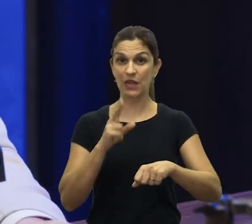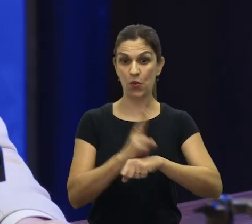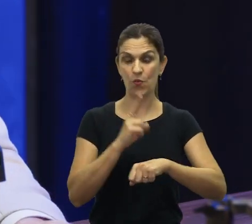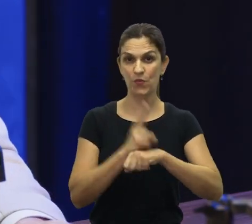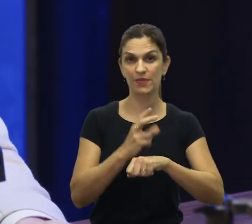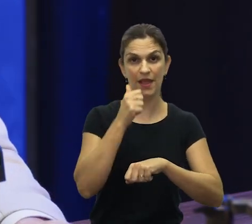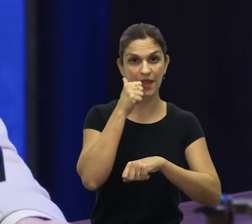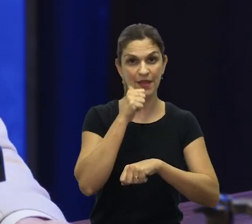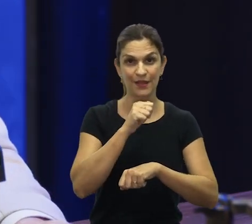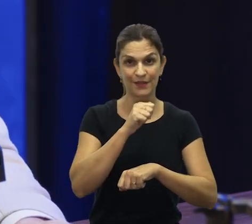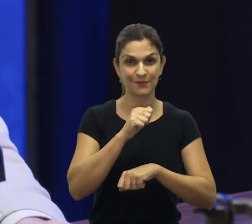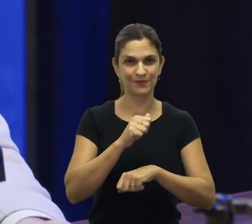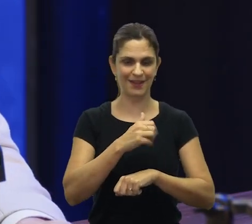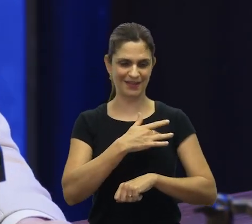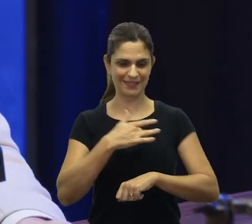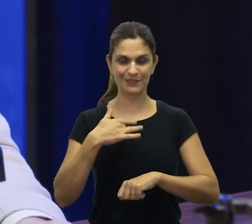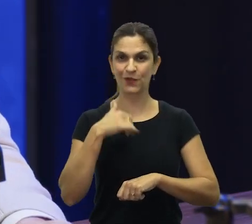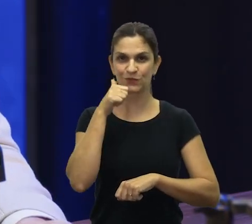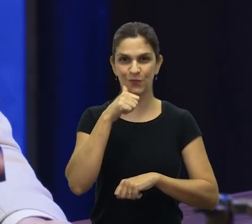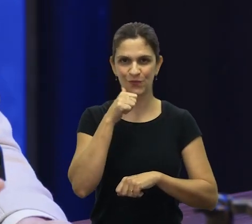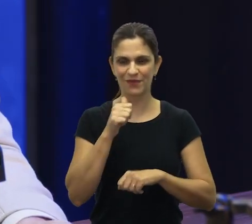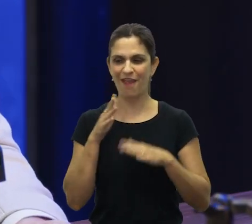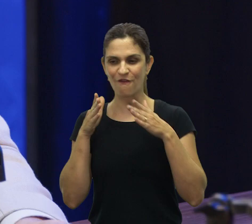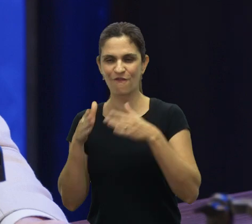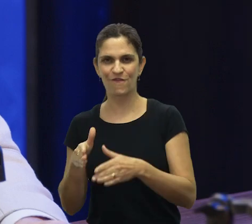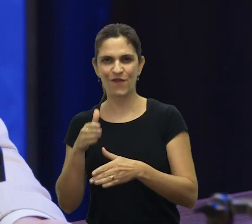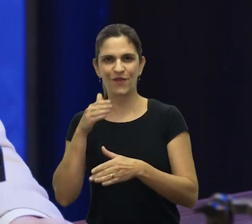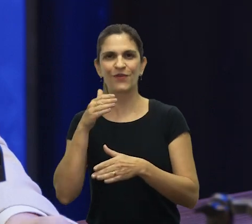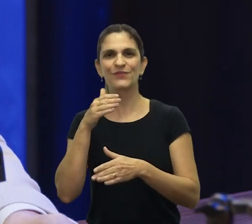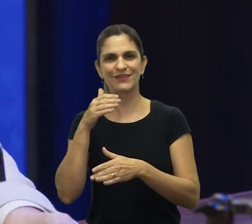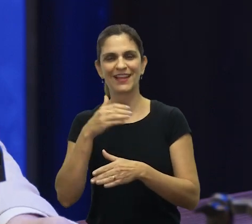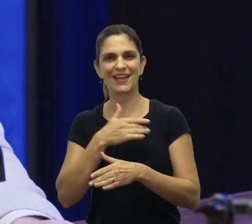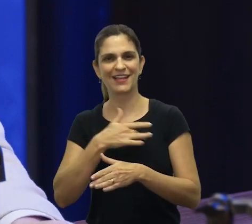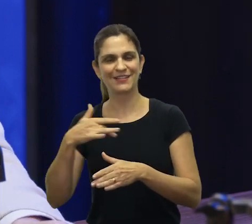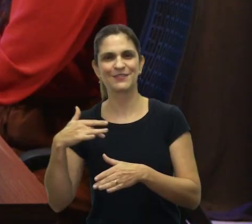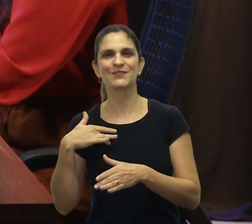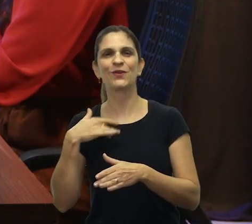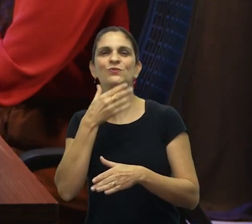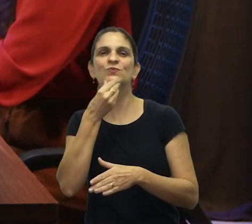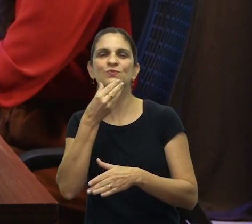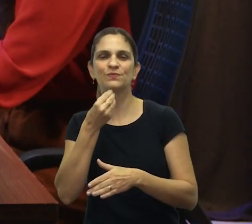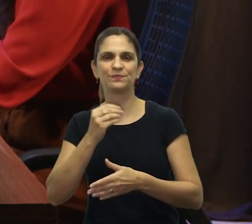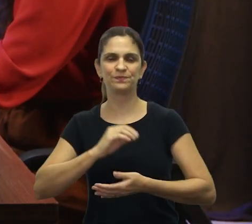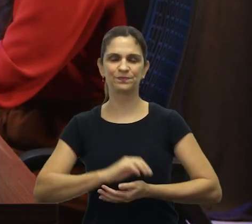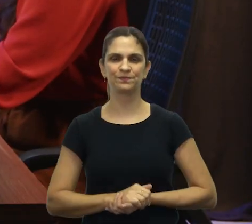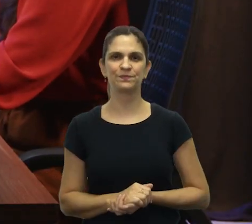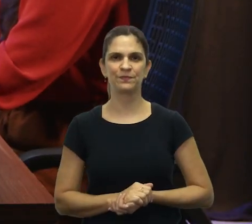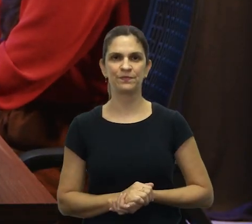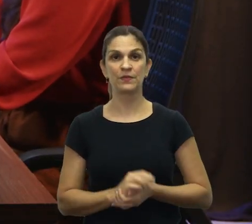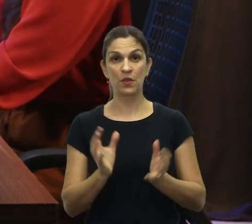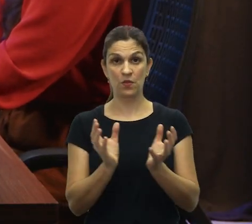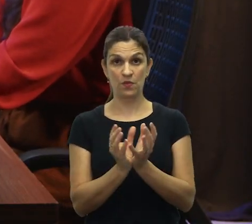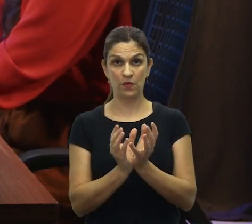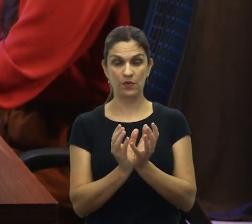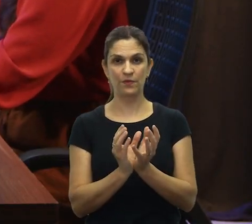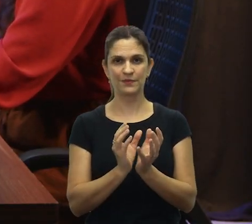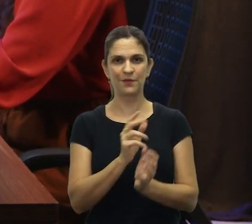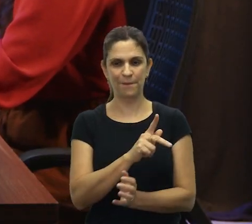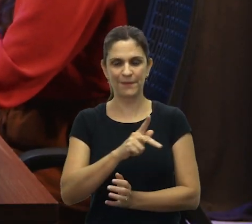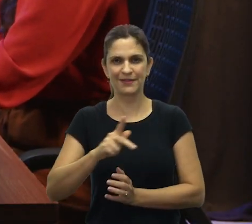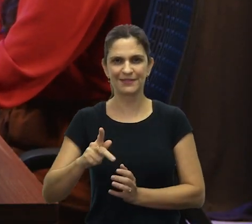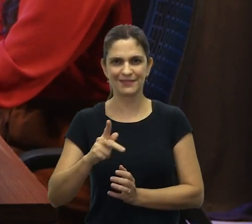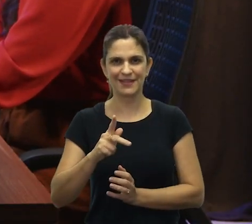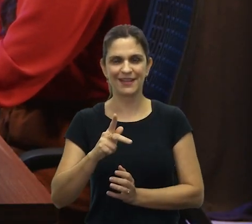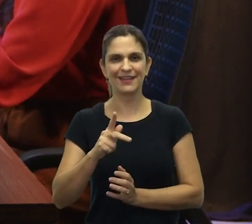das mulheres, da saúde da mulher, também precisamos cuidar da saúde do homem. Você é presidente da Comissão de Saúde na